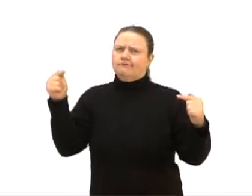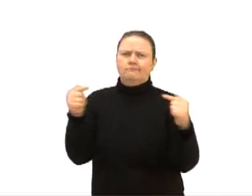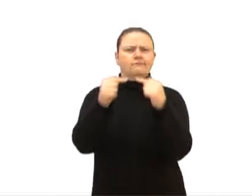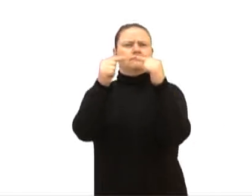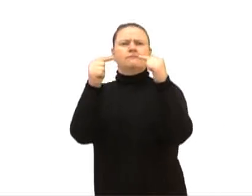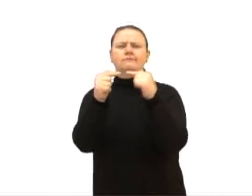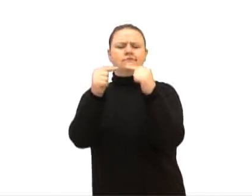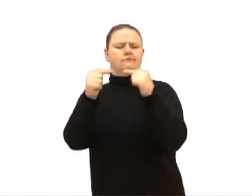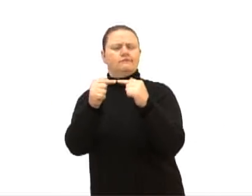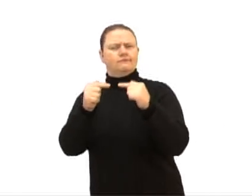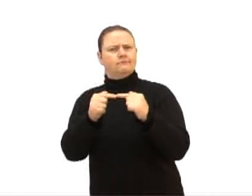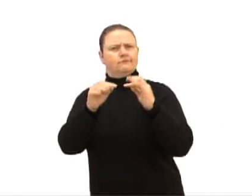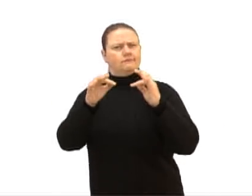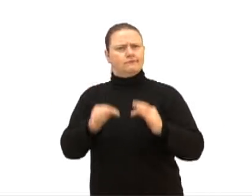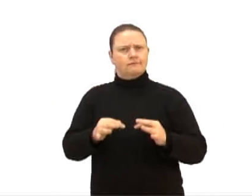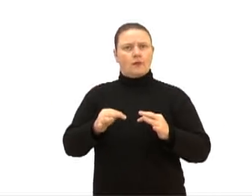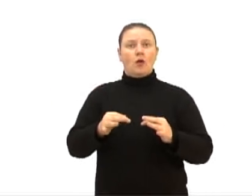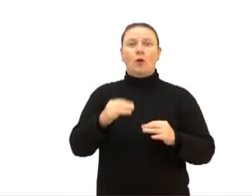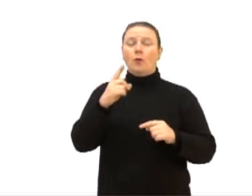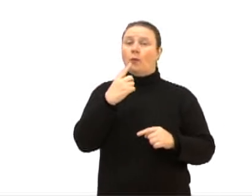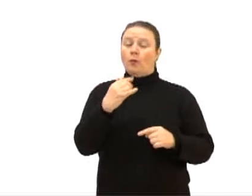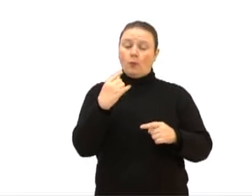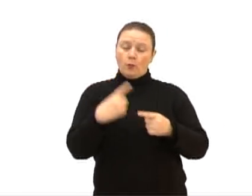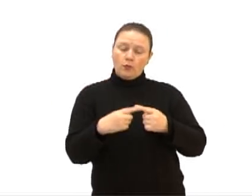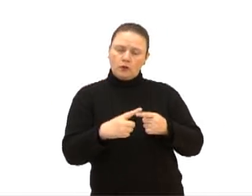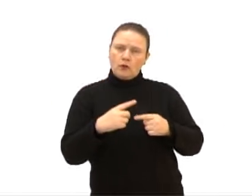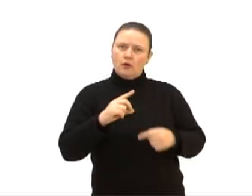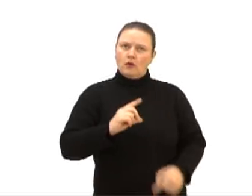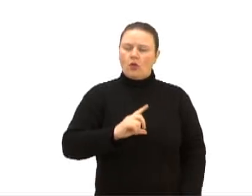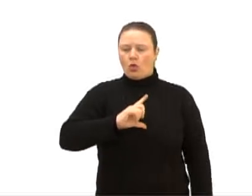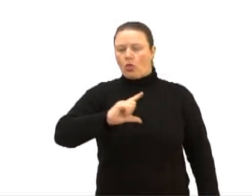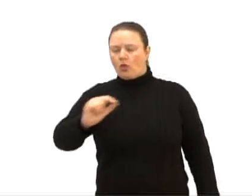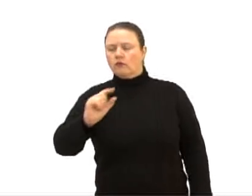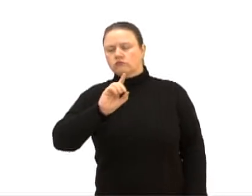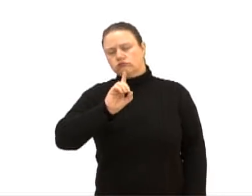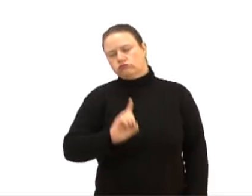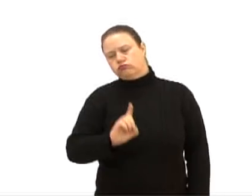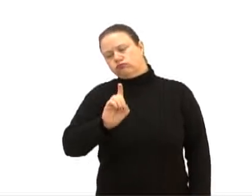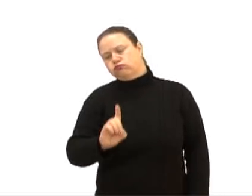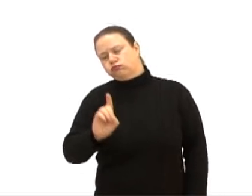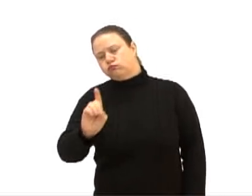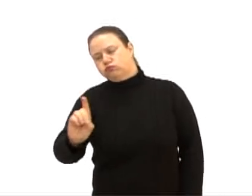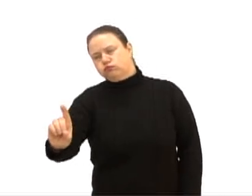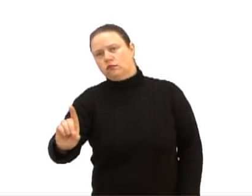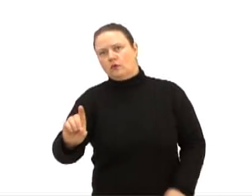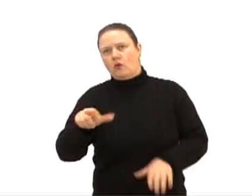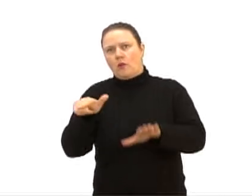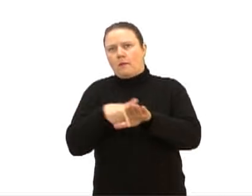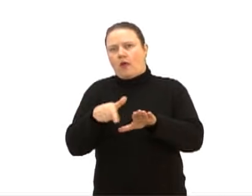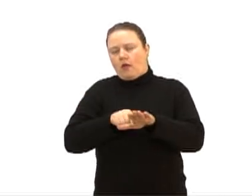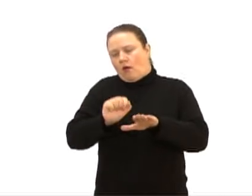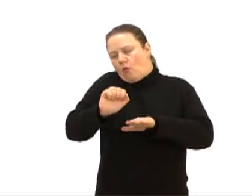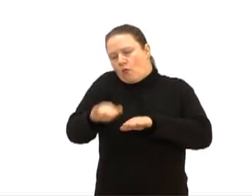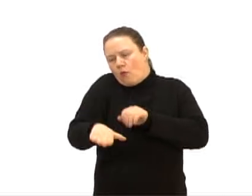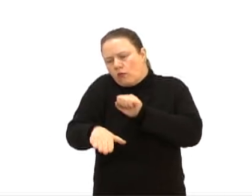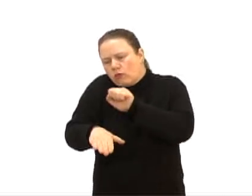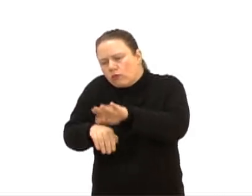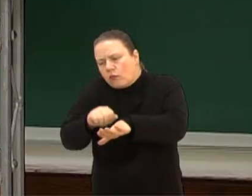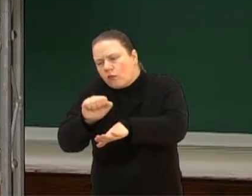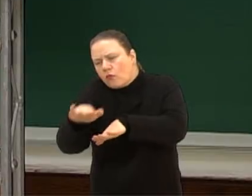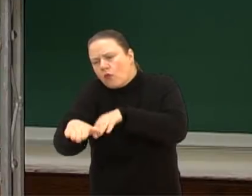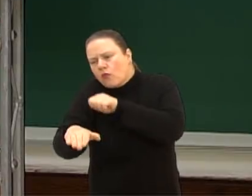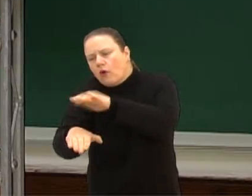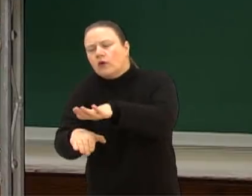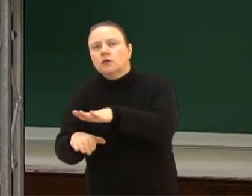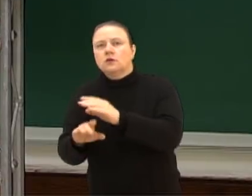por essa saída para fora, né? Justamente por estar saindo aqui para fora da moldura e uma ideia de